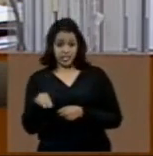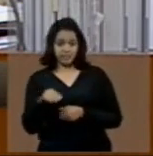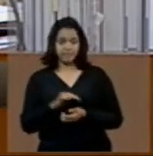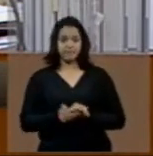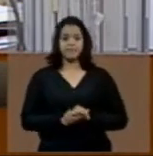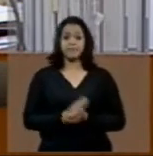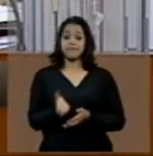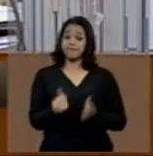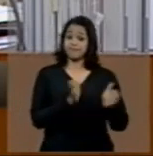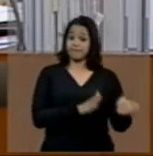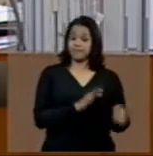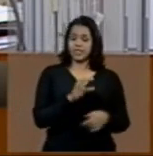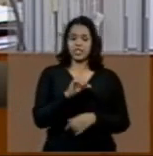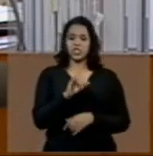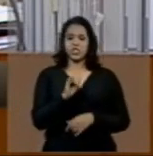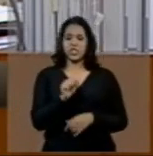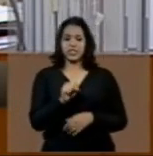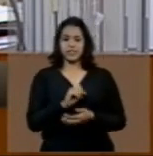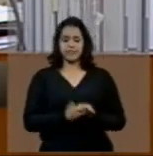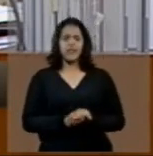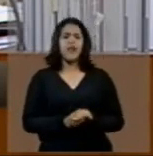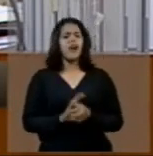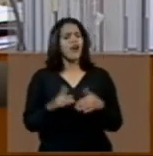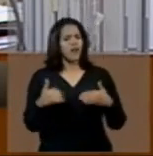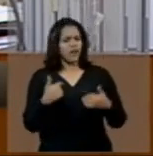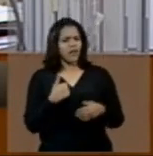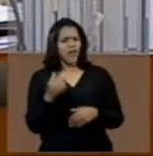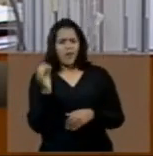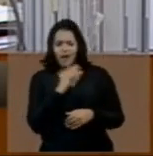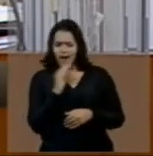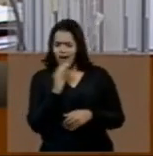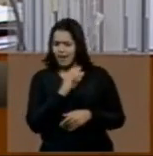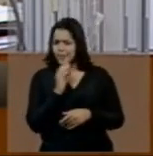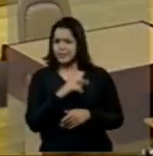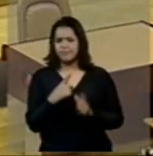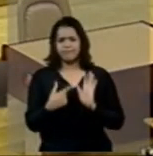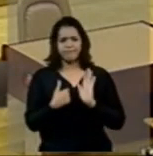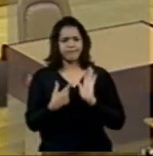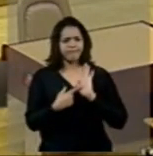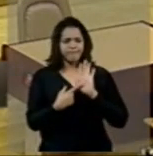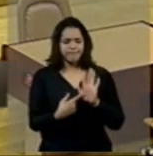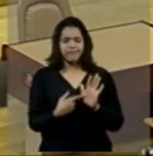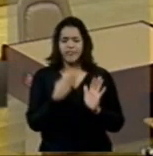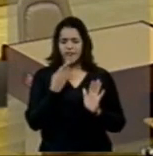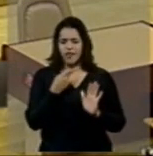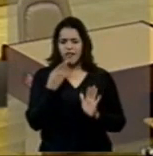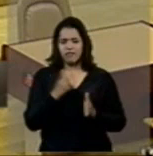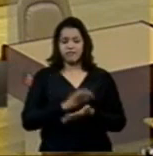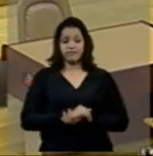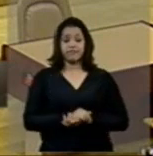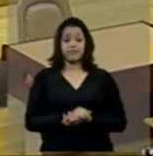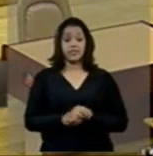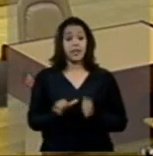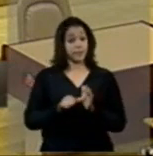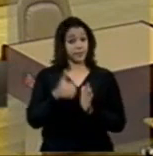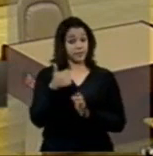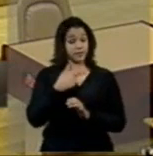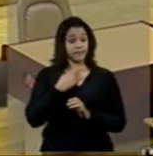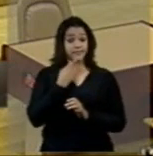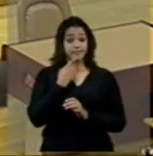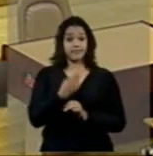Dias Toffoli. Senhora Presidente, muito breve e manifesto. Primeiro, dizendo